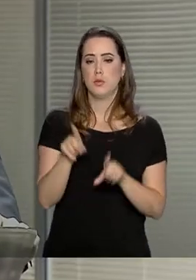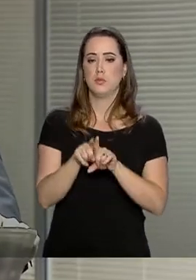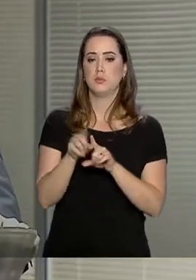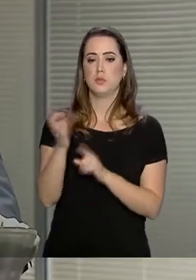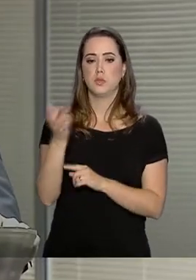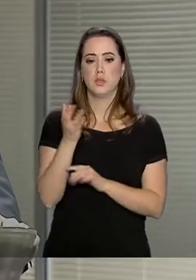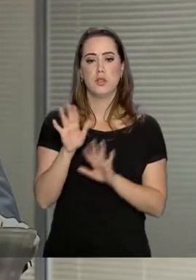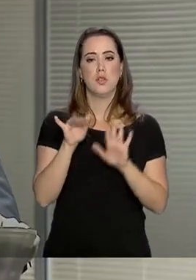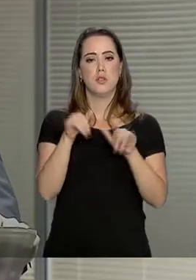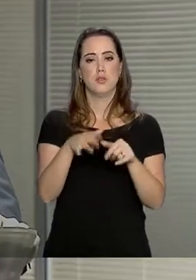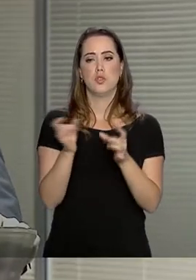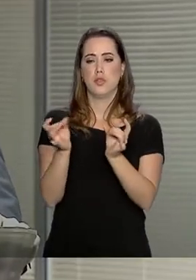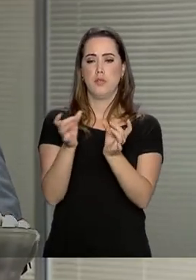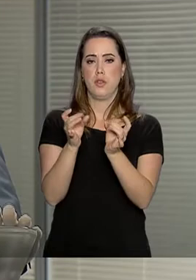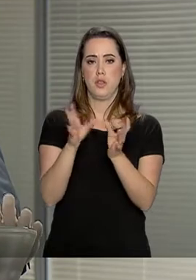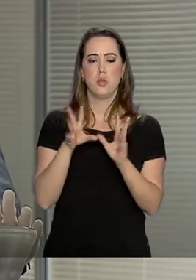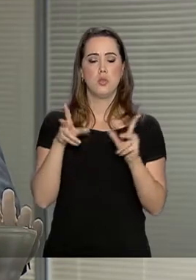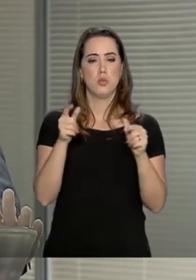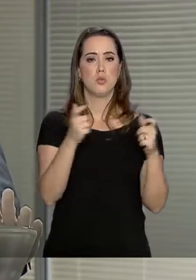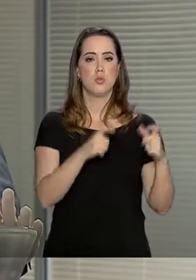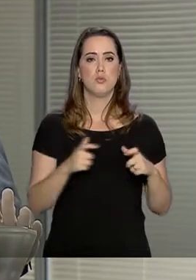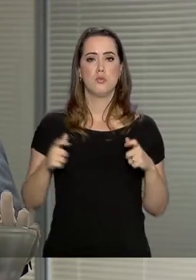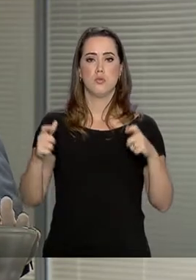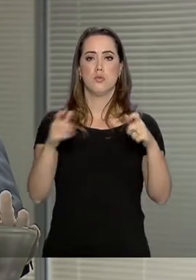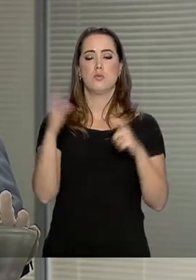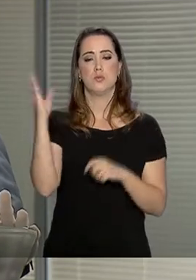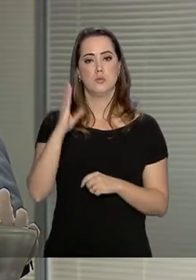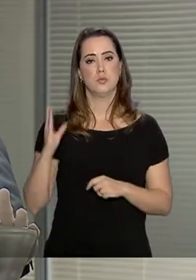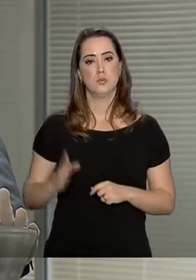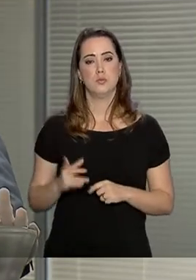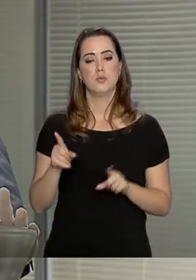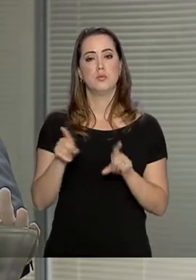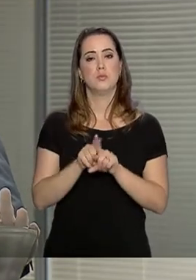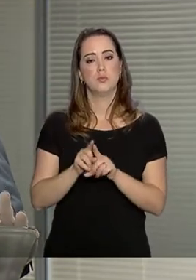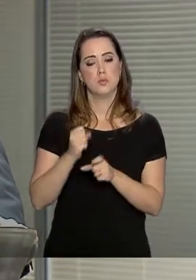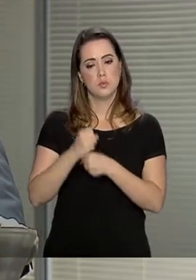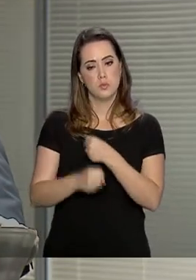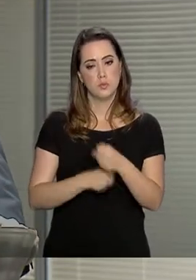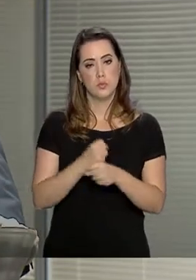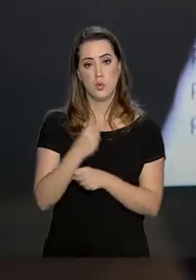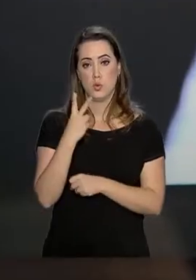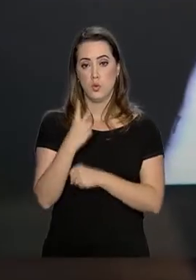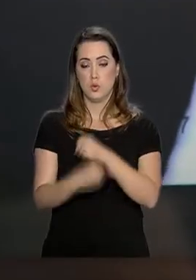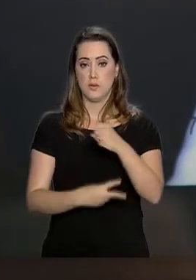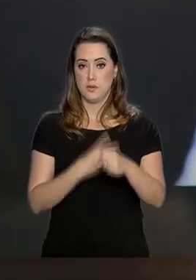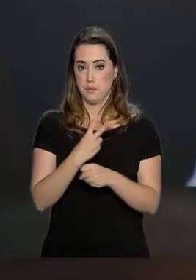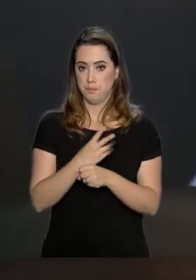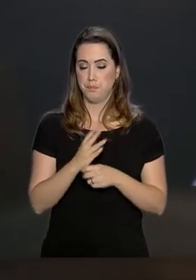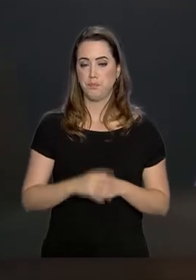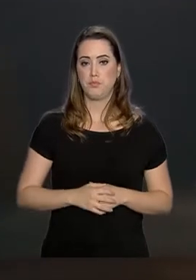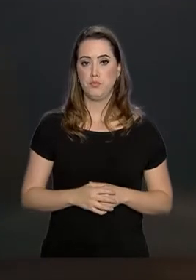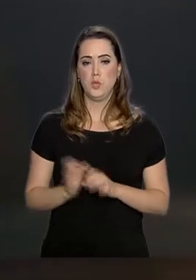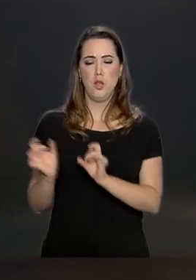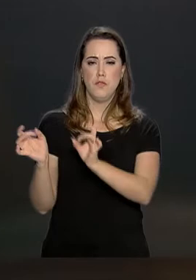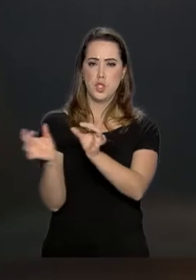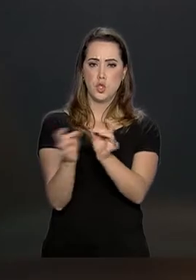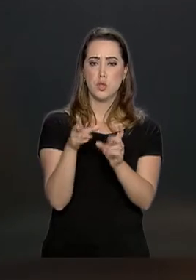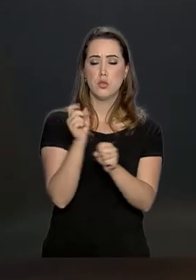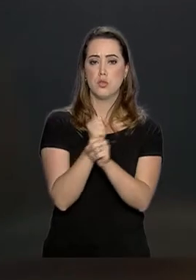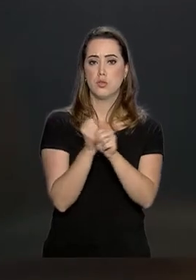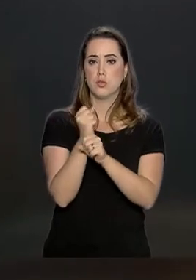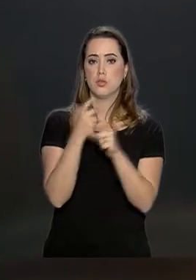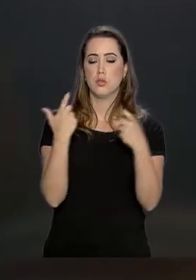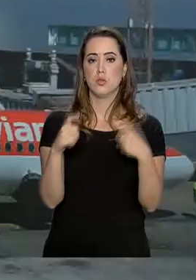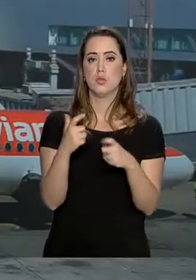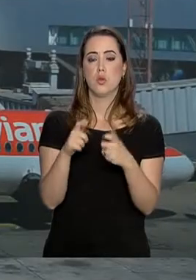concluir o processo de concessão de todos os aeroportos do país nos próximos 2 anos. Devem ser leiloados este ano os